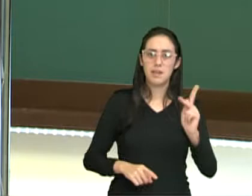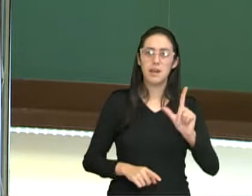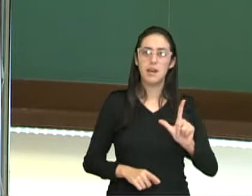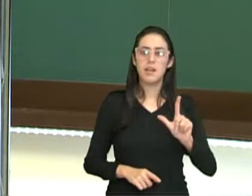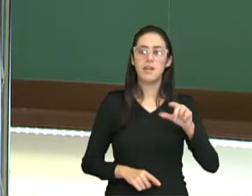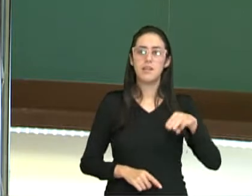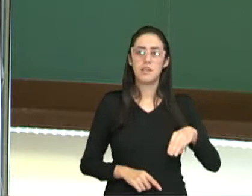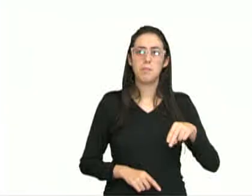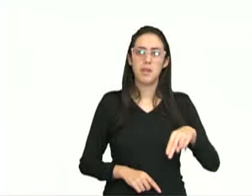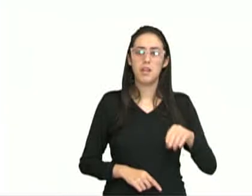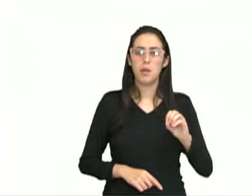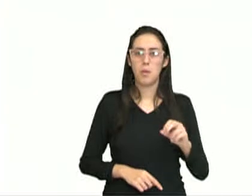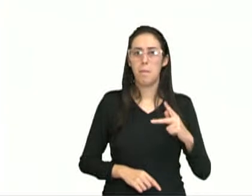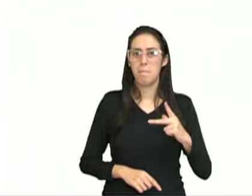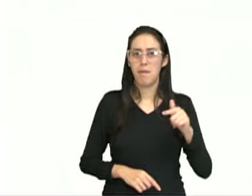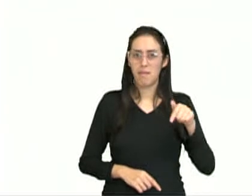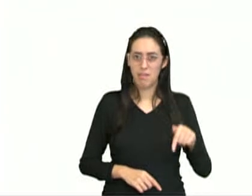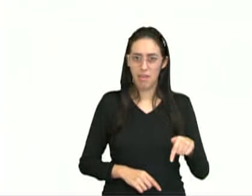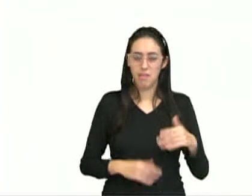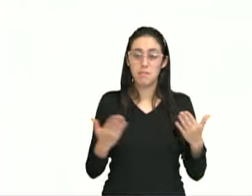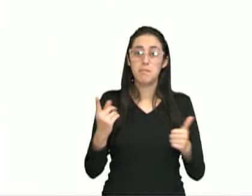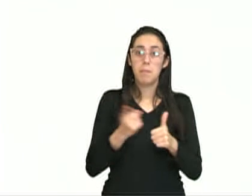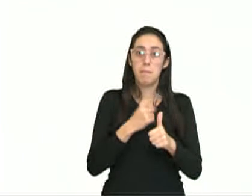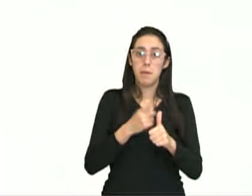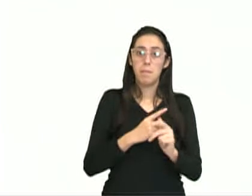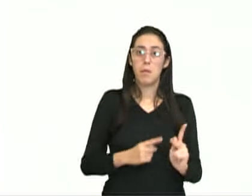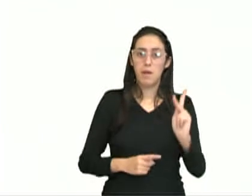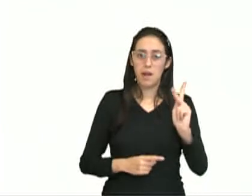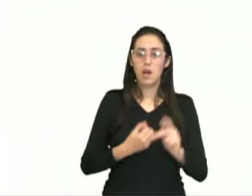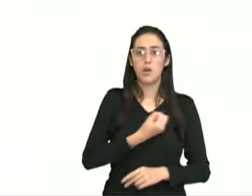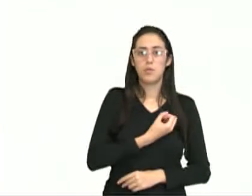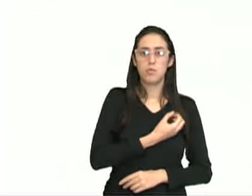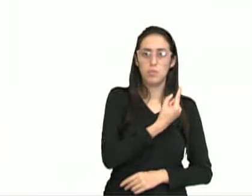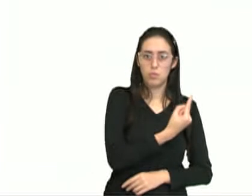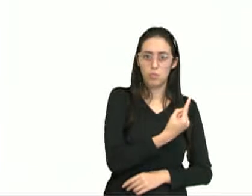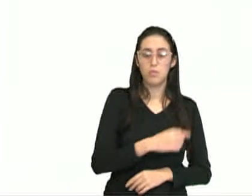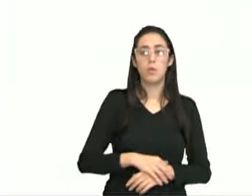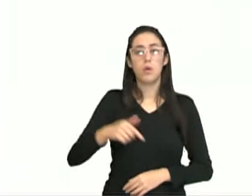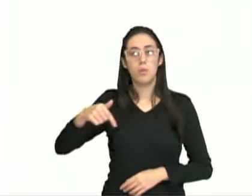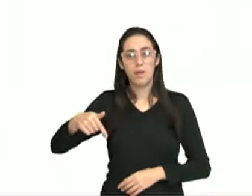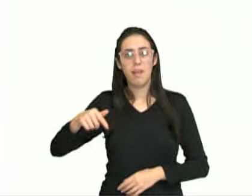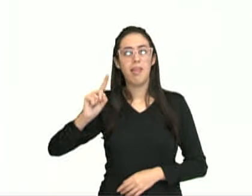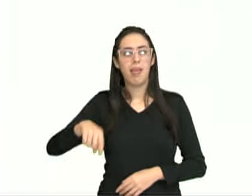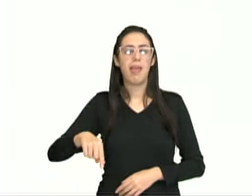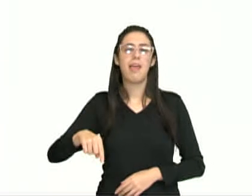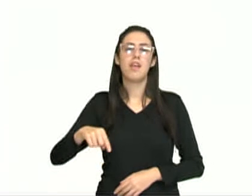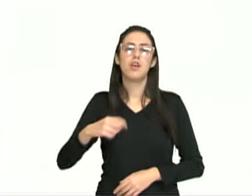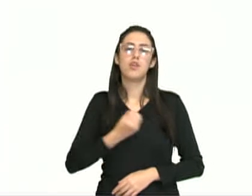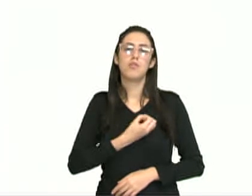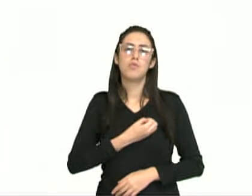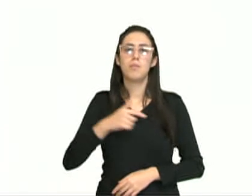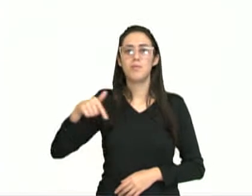O, P, Q. Então, a primeira lá, o K número 1 e o Q representa o 7.